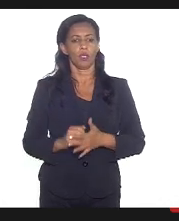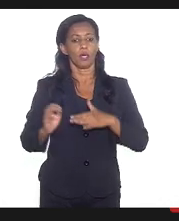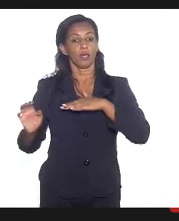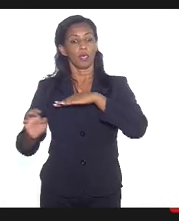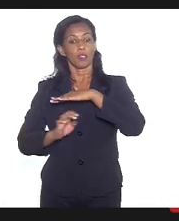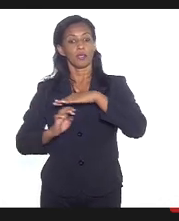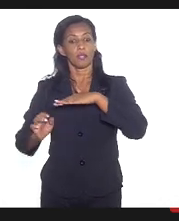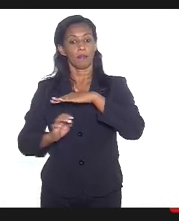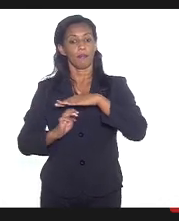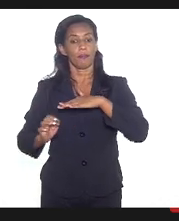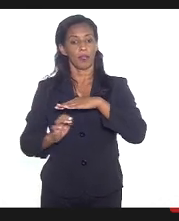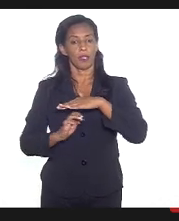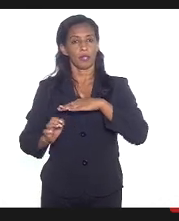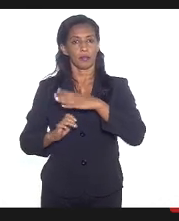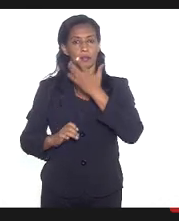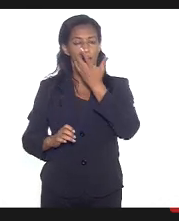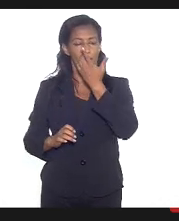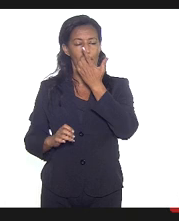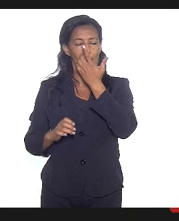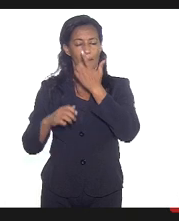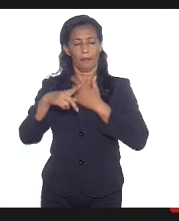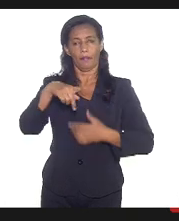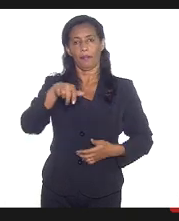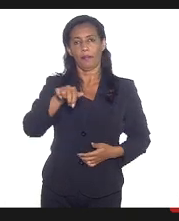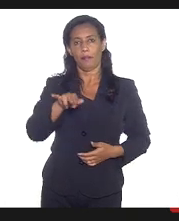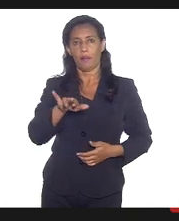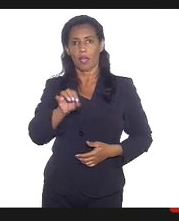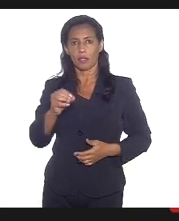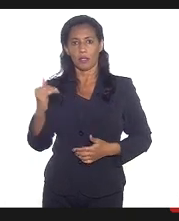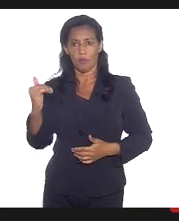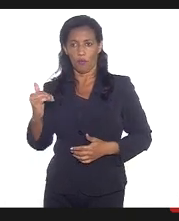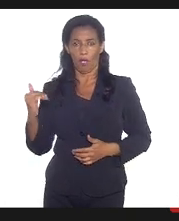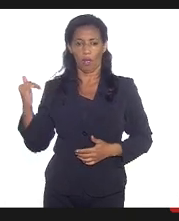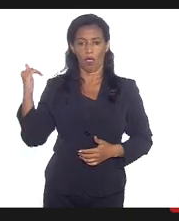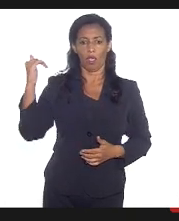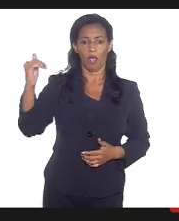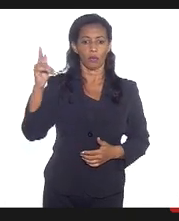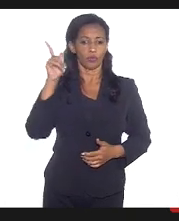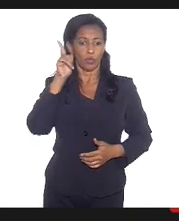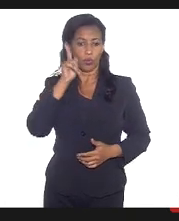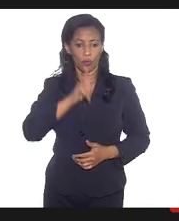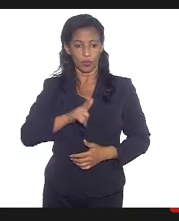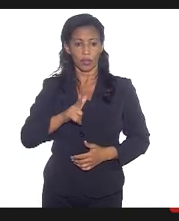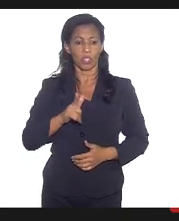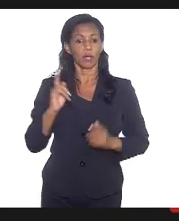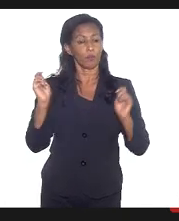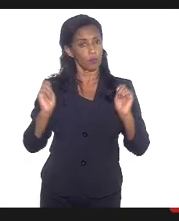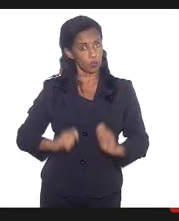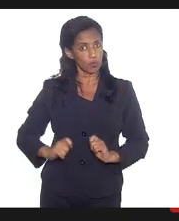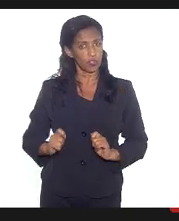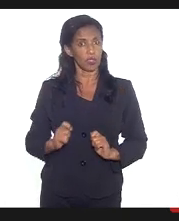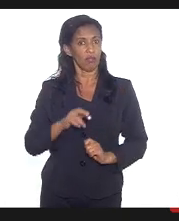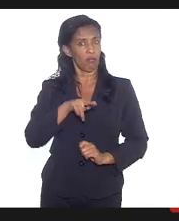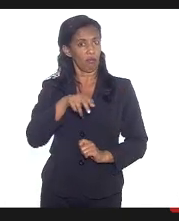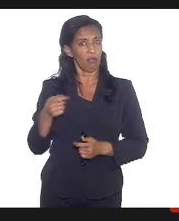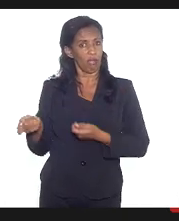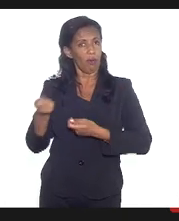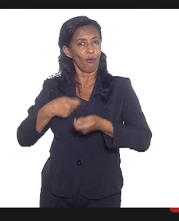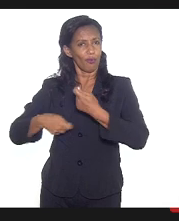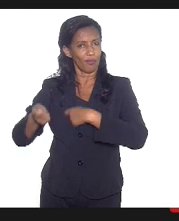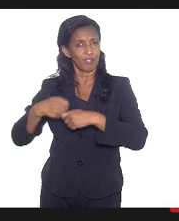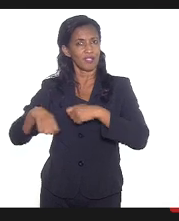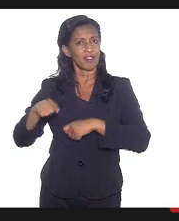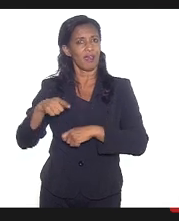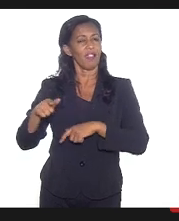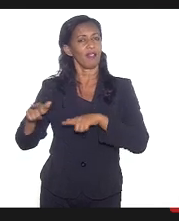empresas com passivo muito alto que conseguissem essa negociação poderiam eventualmente até ser negociadas no